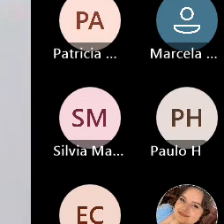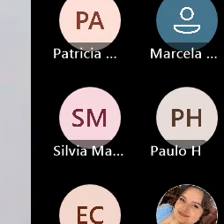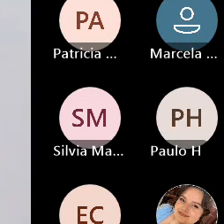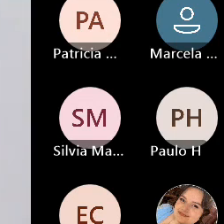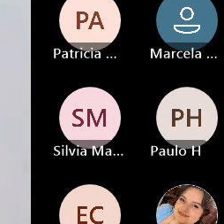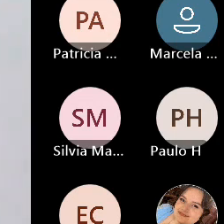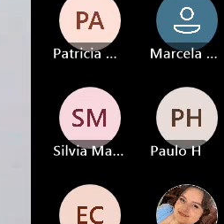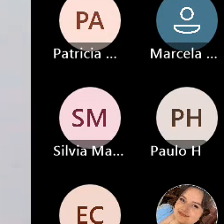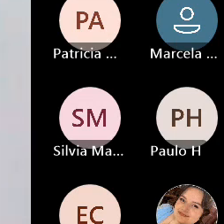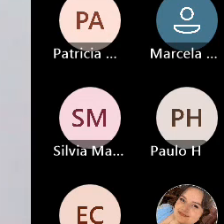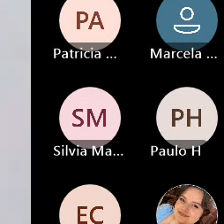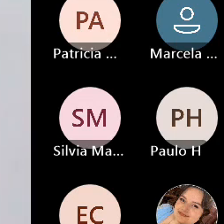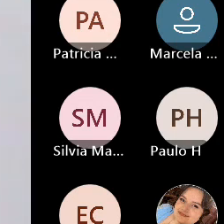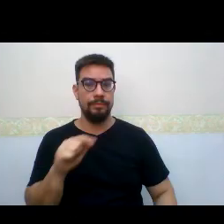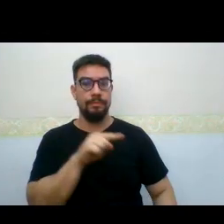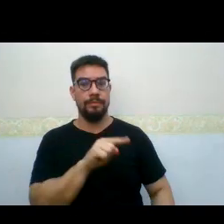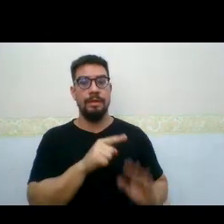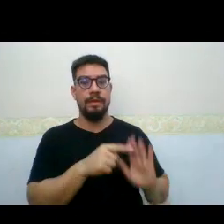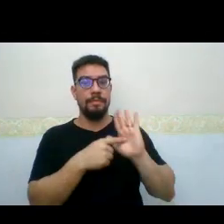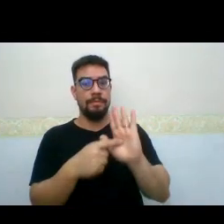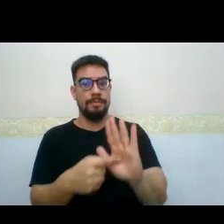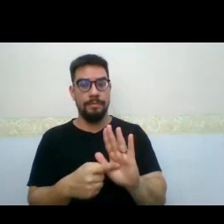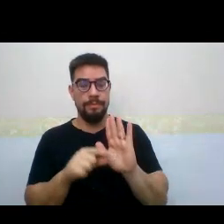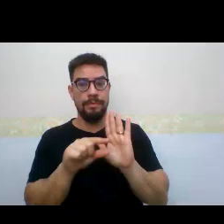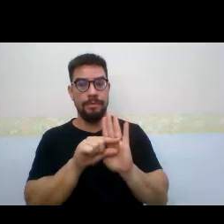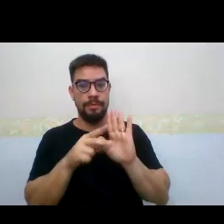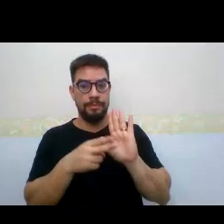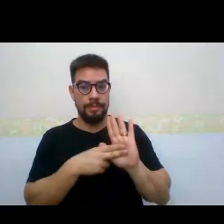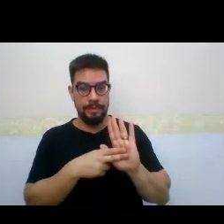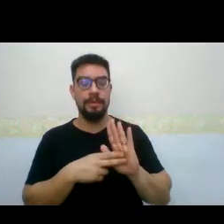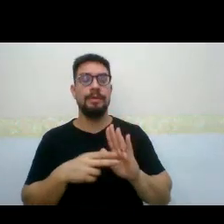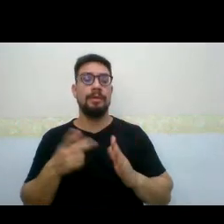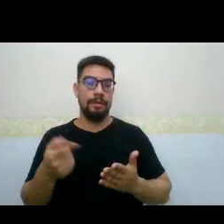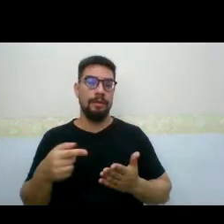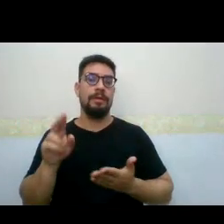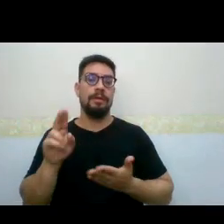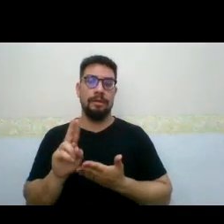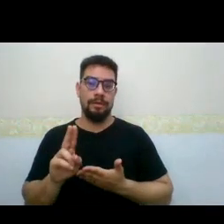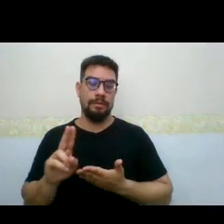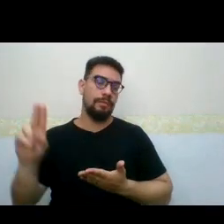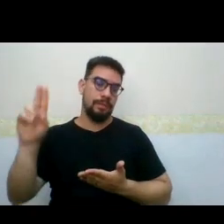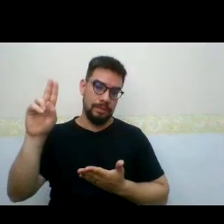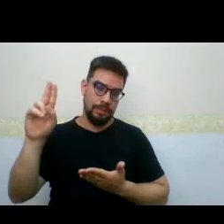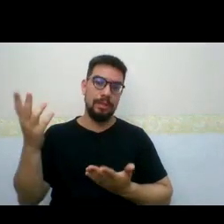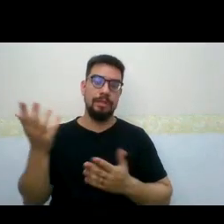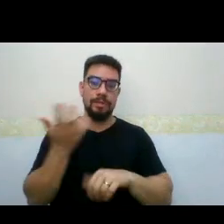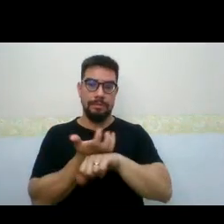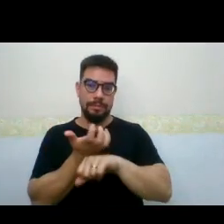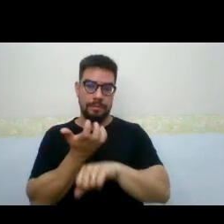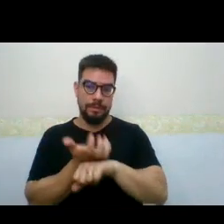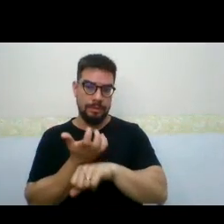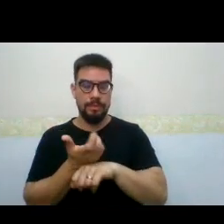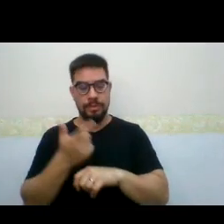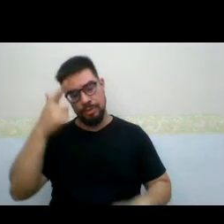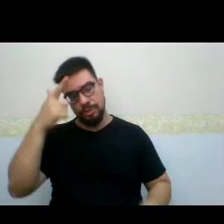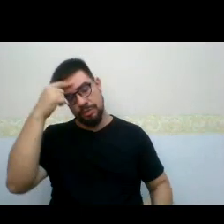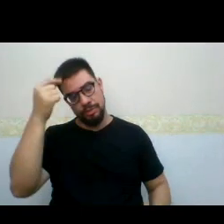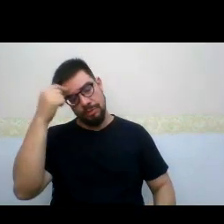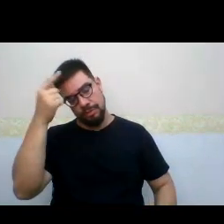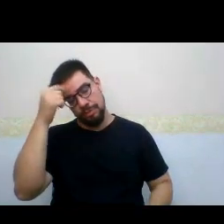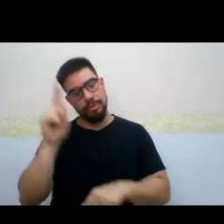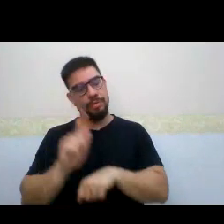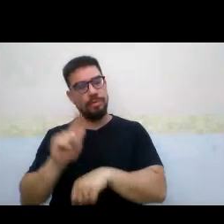está apresentando a ementa de uma graduação, né? Uma universidade, uma faculdade. É uma disciplina de graduação, isso.